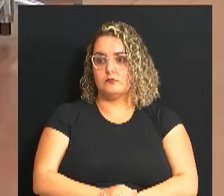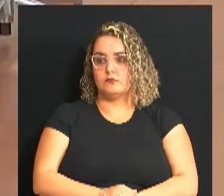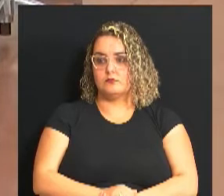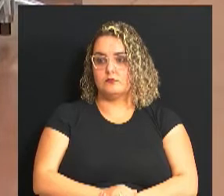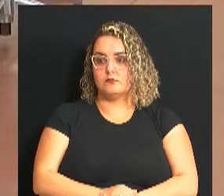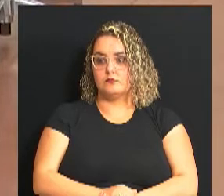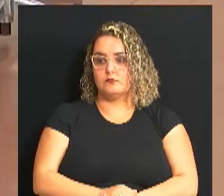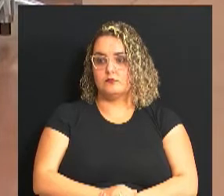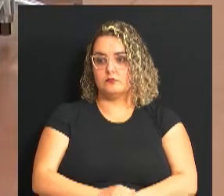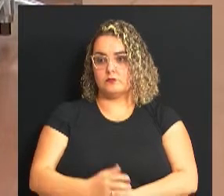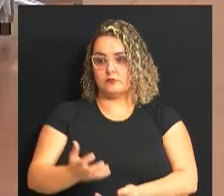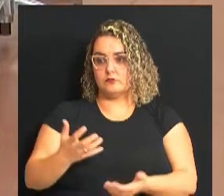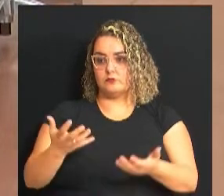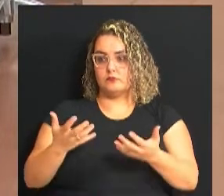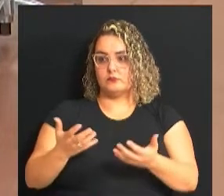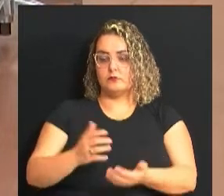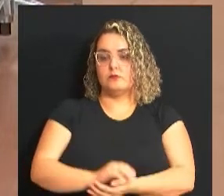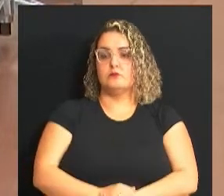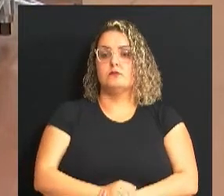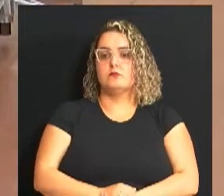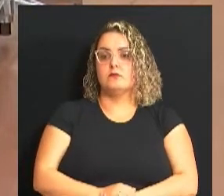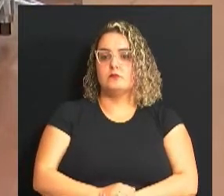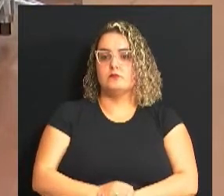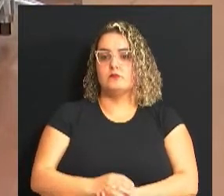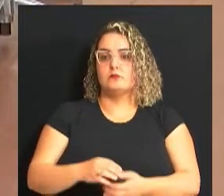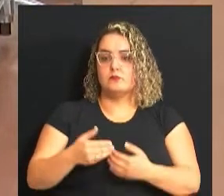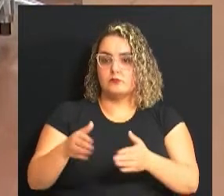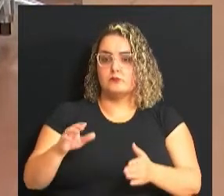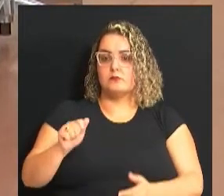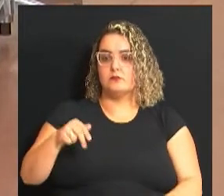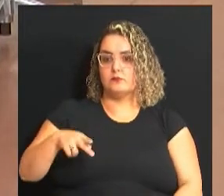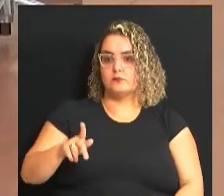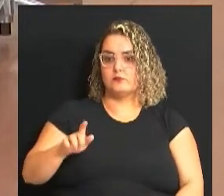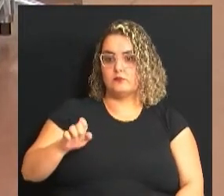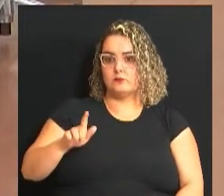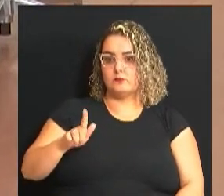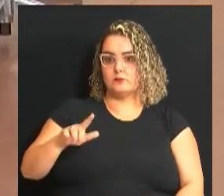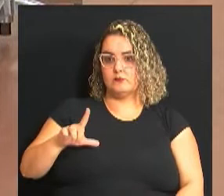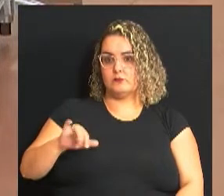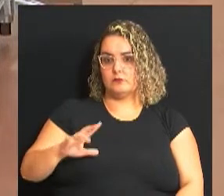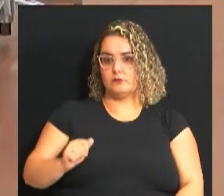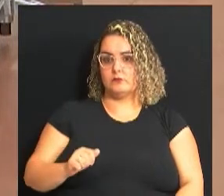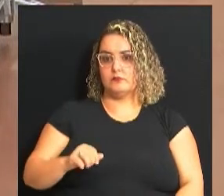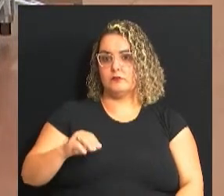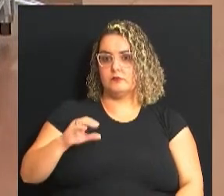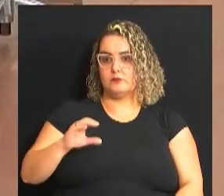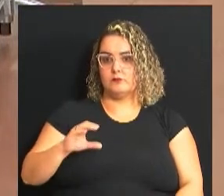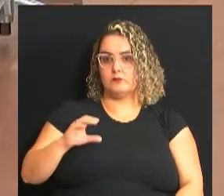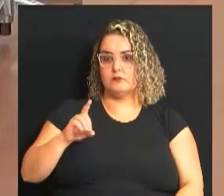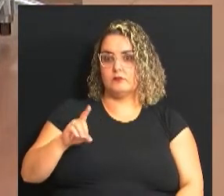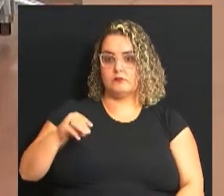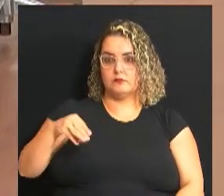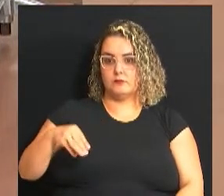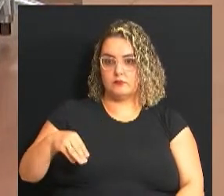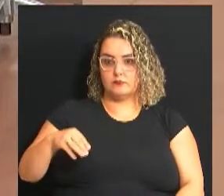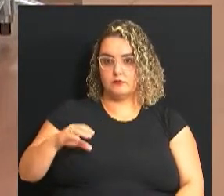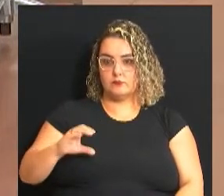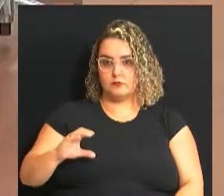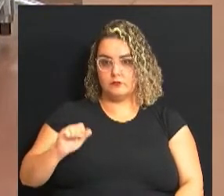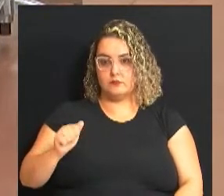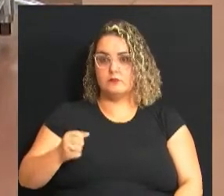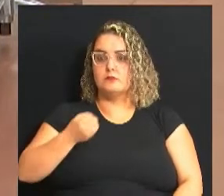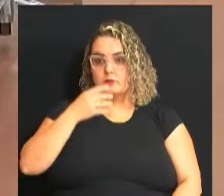Eu queria passar a palavra, então, à Maria Angélica Batista, presidente do CMDCA. Tá bom? Bom dia a todos.